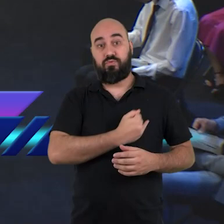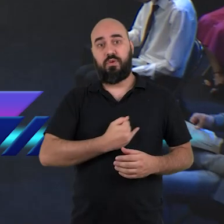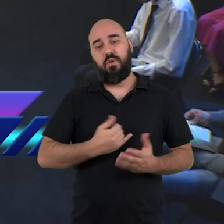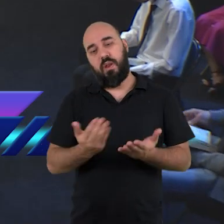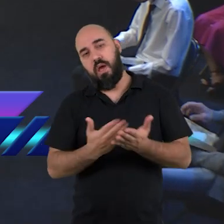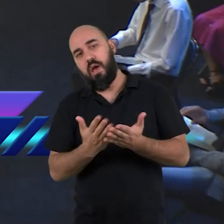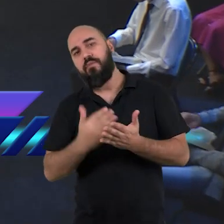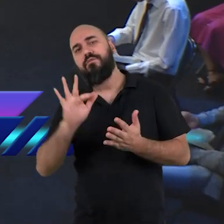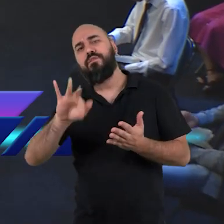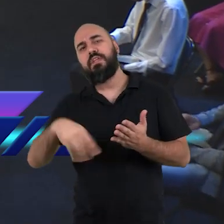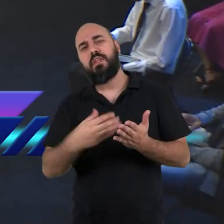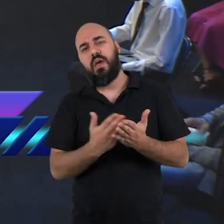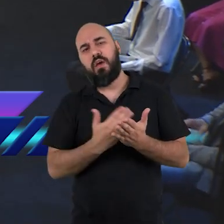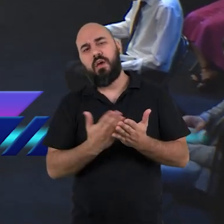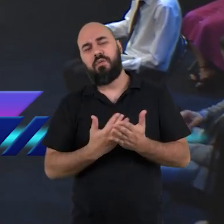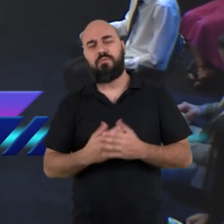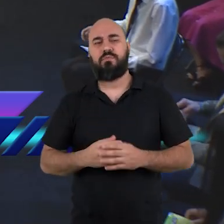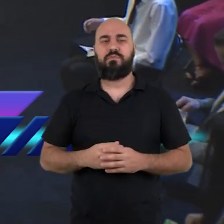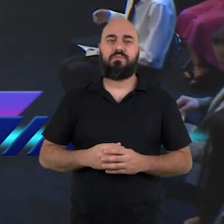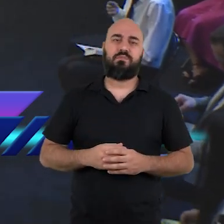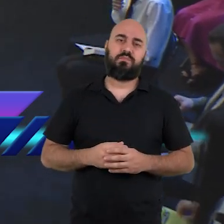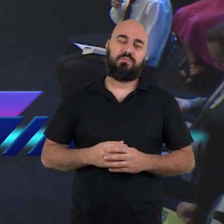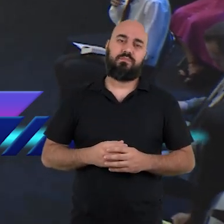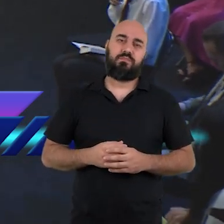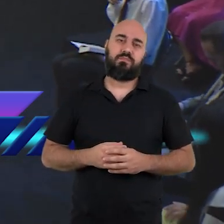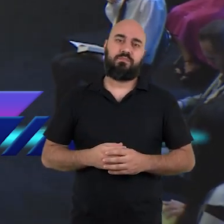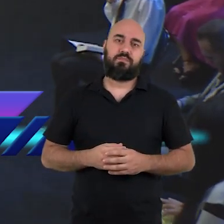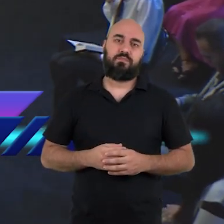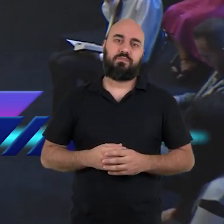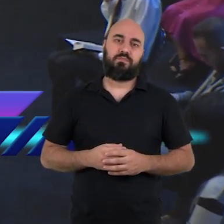Já no finalzinho da Bíblia.